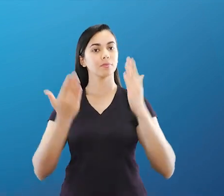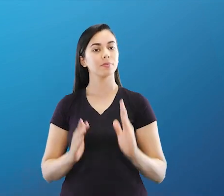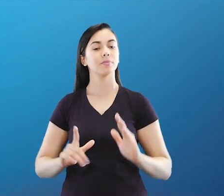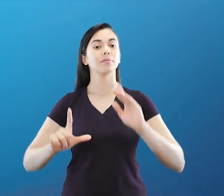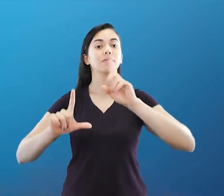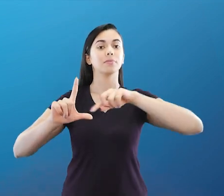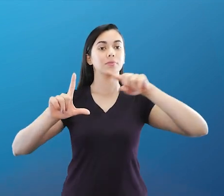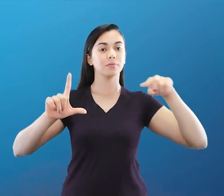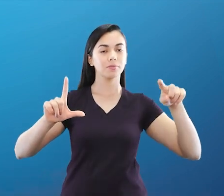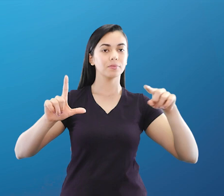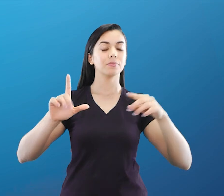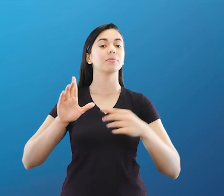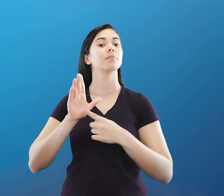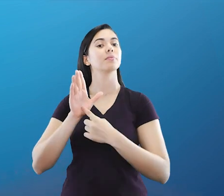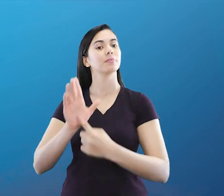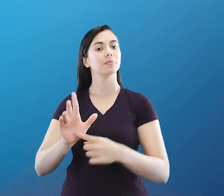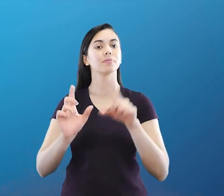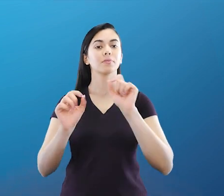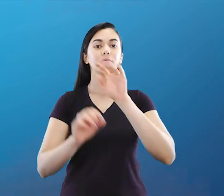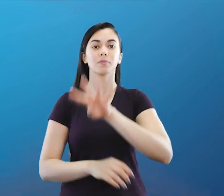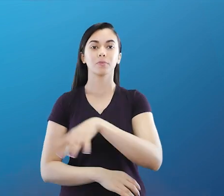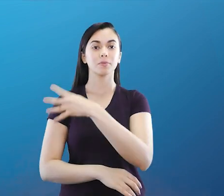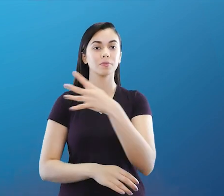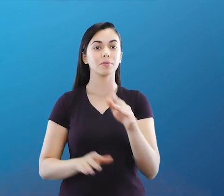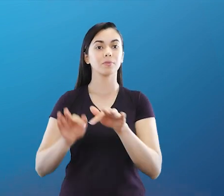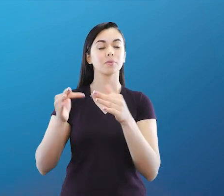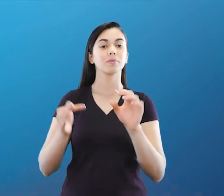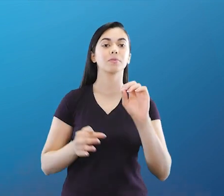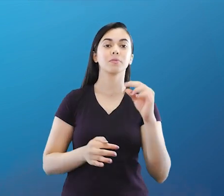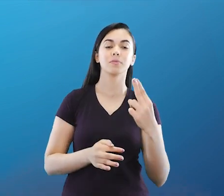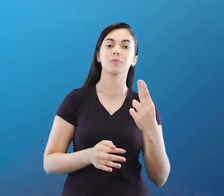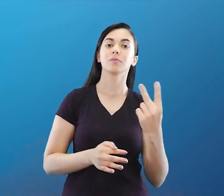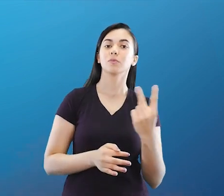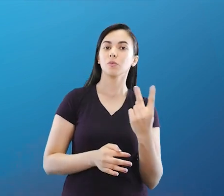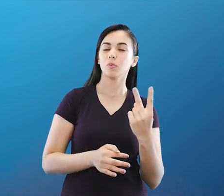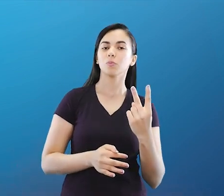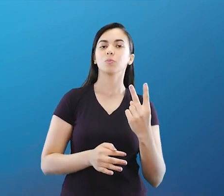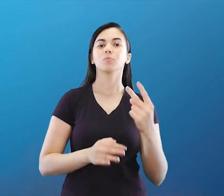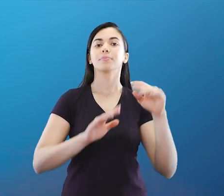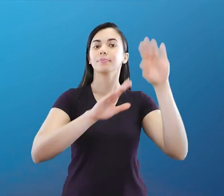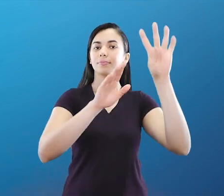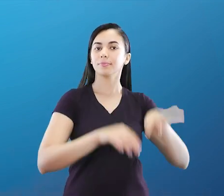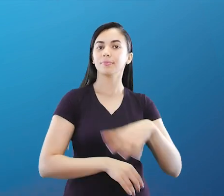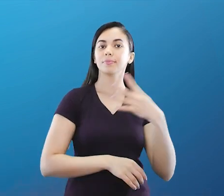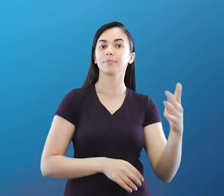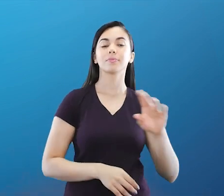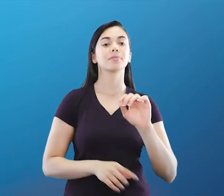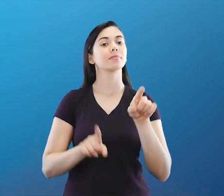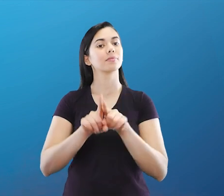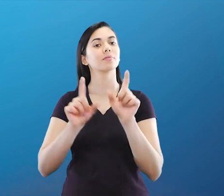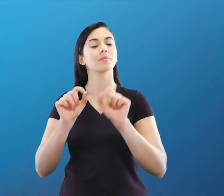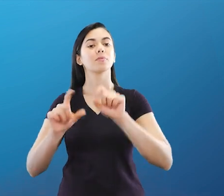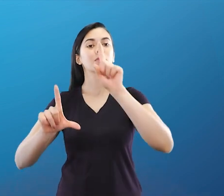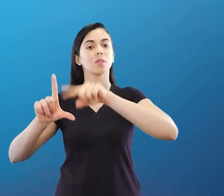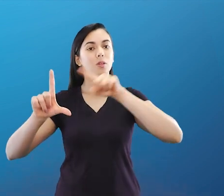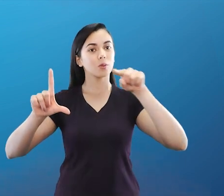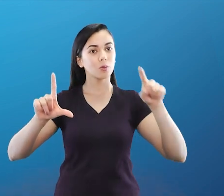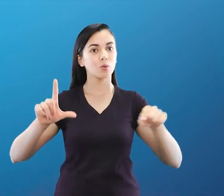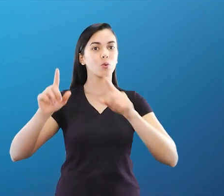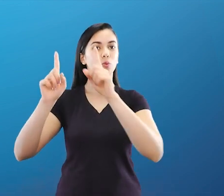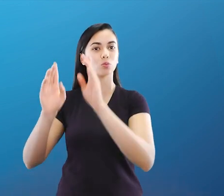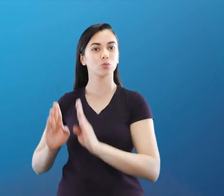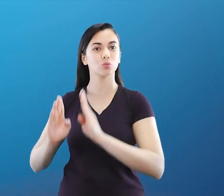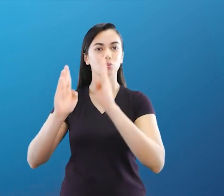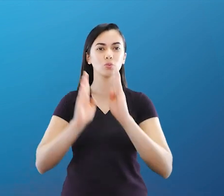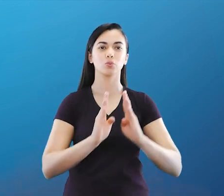analisar dados apresentados em tabelas simples ou de dupla entrada e em gráficos de colunas ou pictórios com base